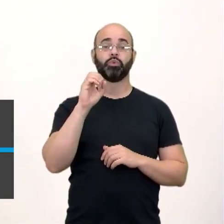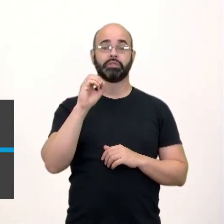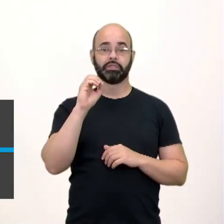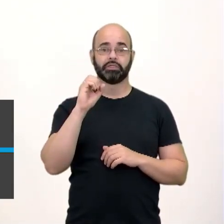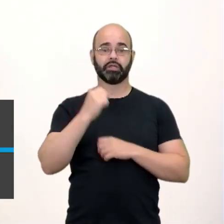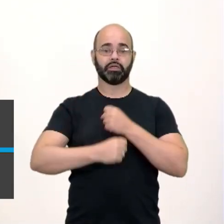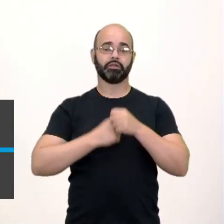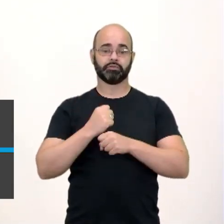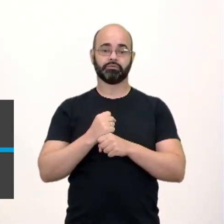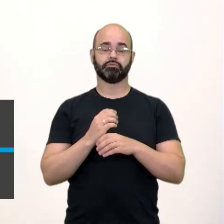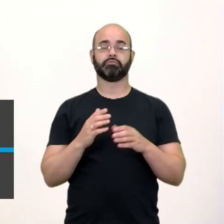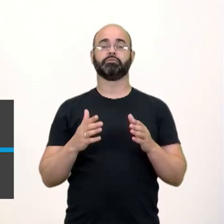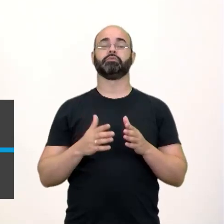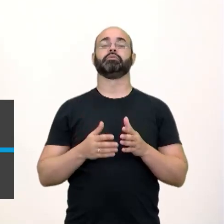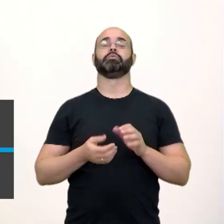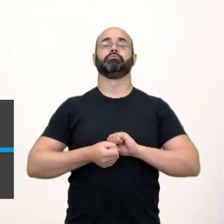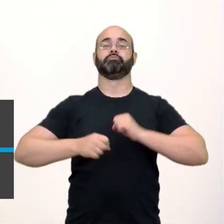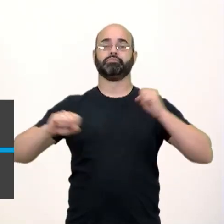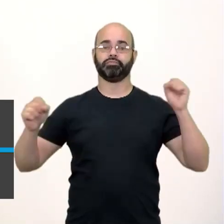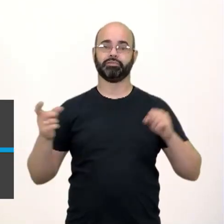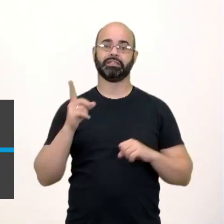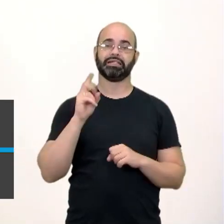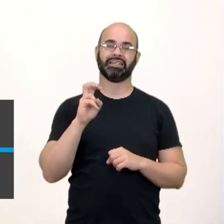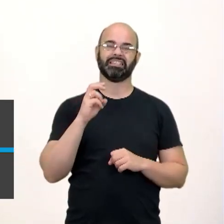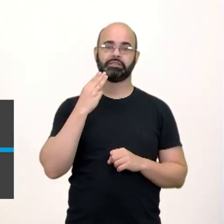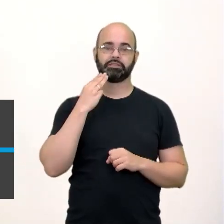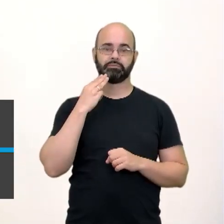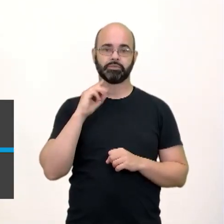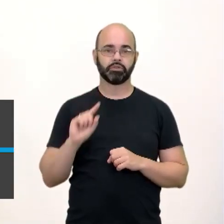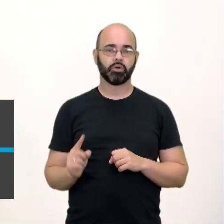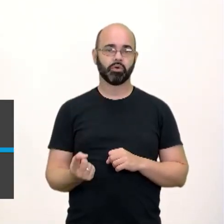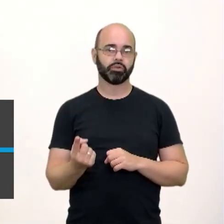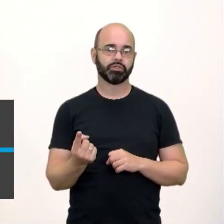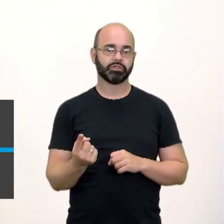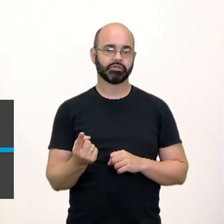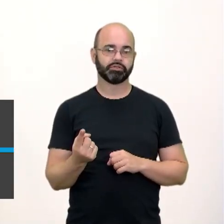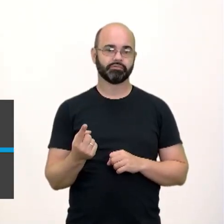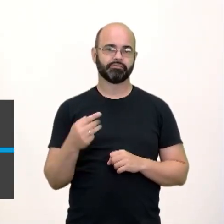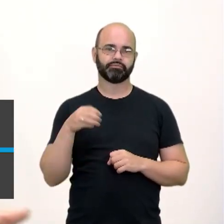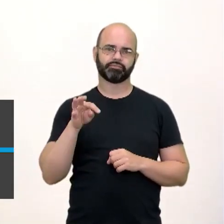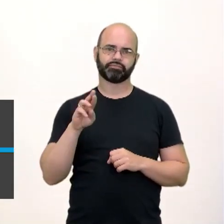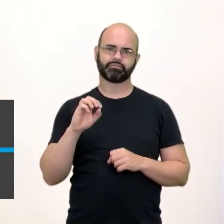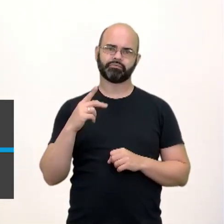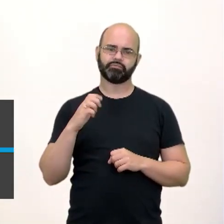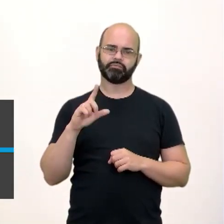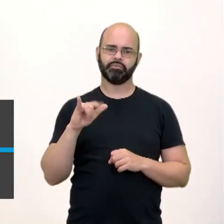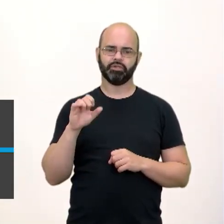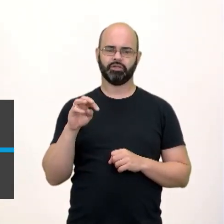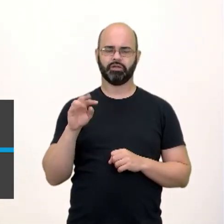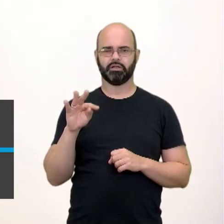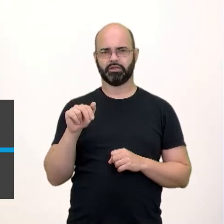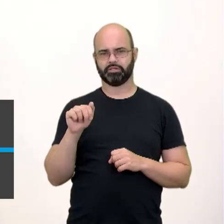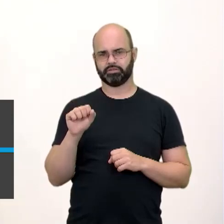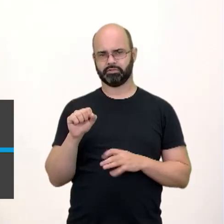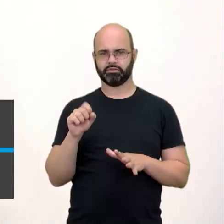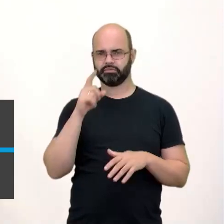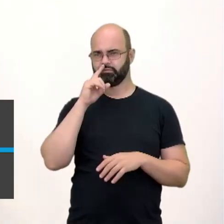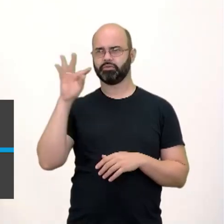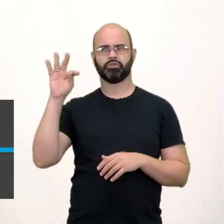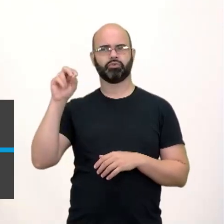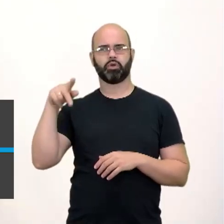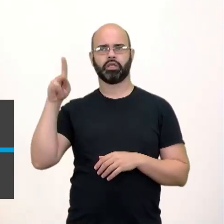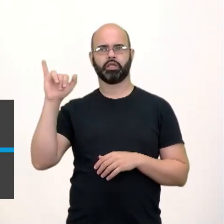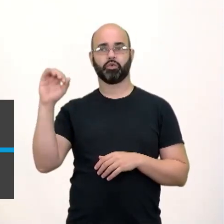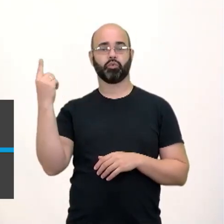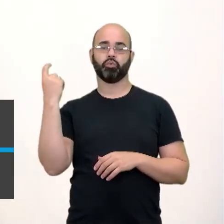ela chega a quase 15 milhões na área metropolitana. Quer dizer, não há no mundo, com exceção de Tóquio, nenhum